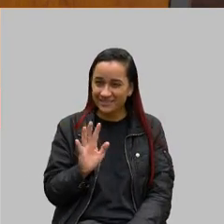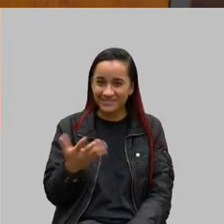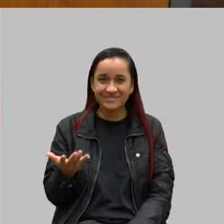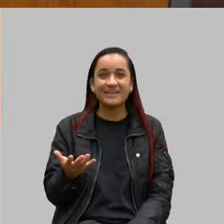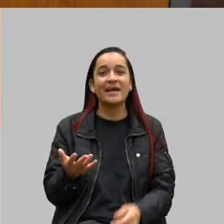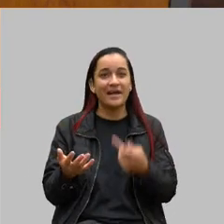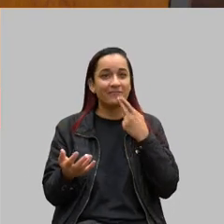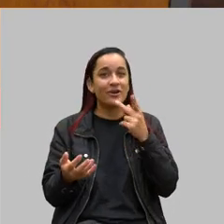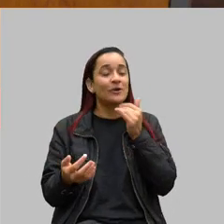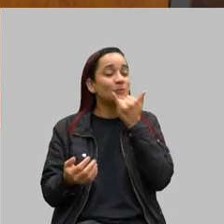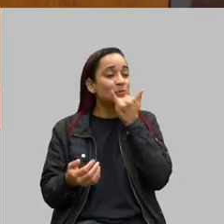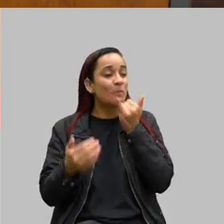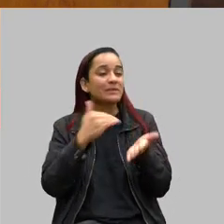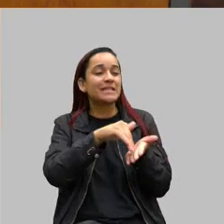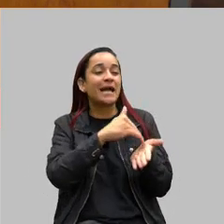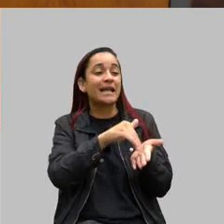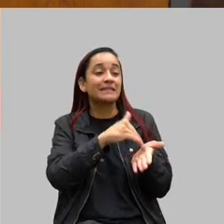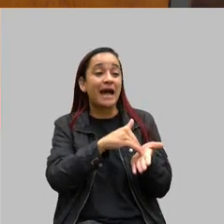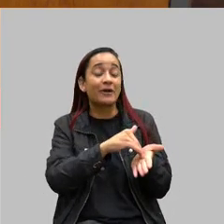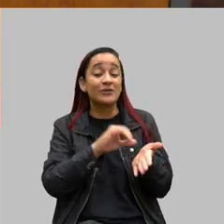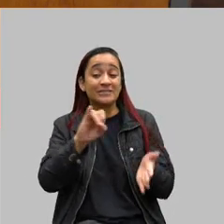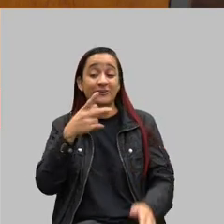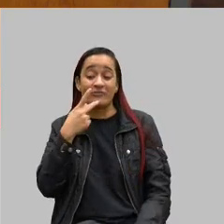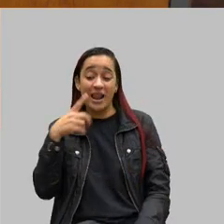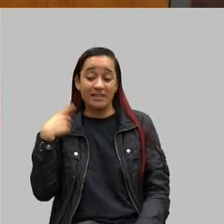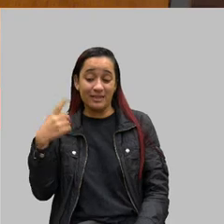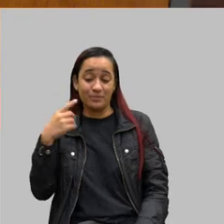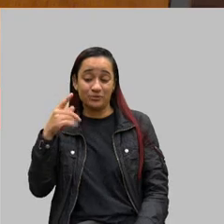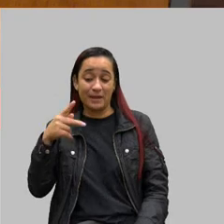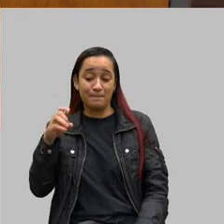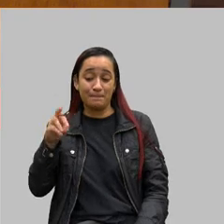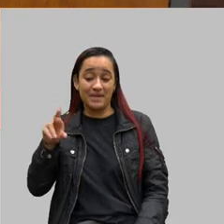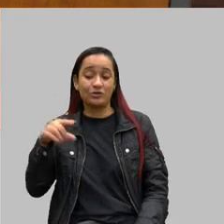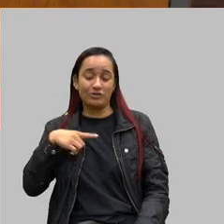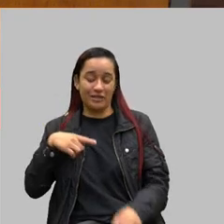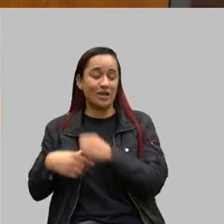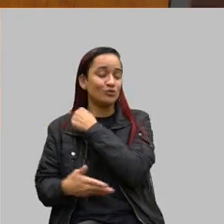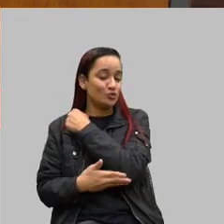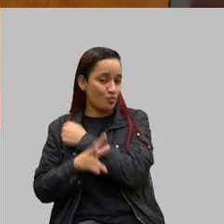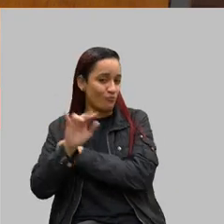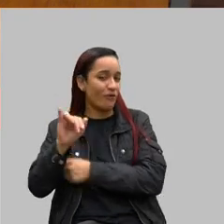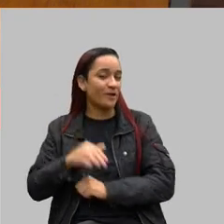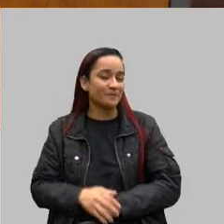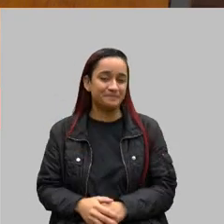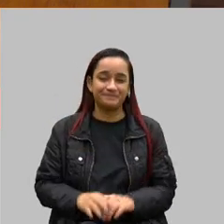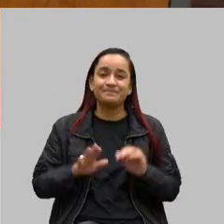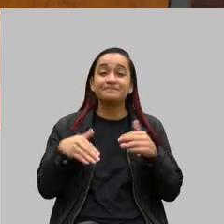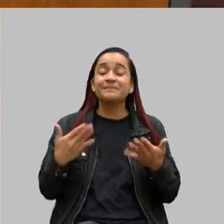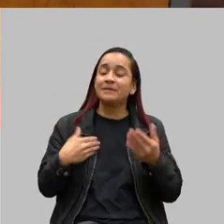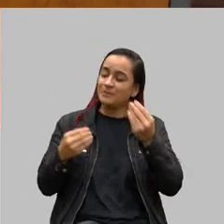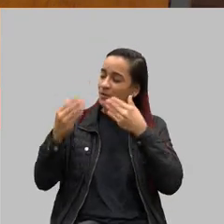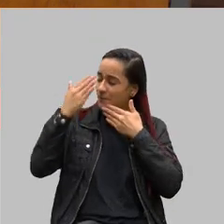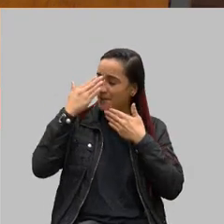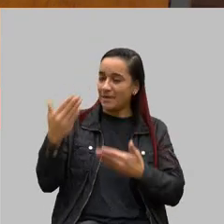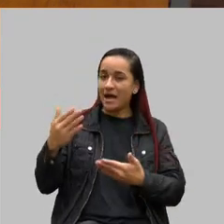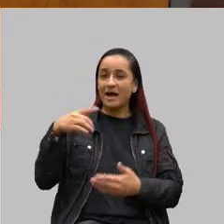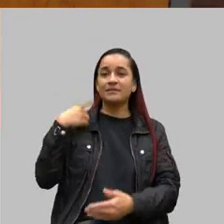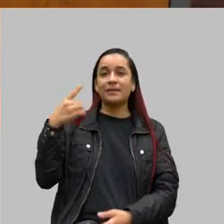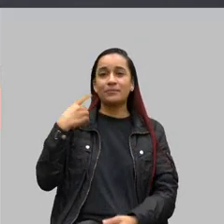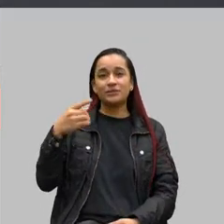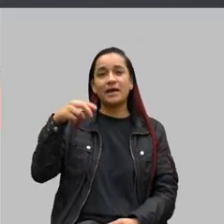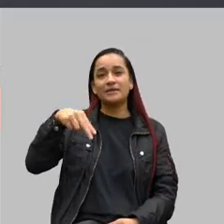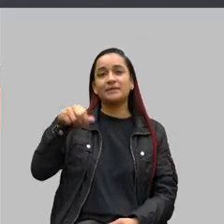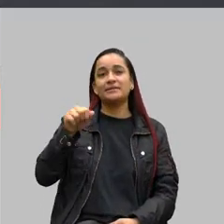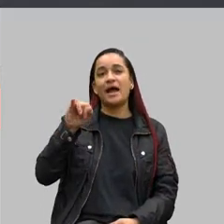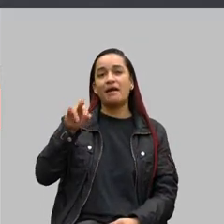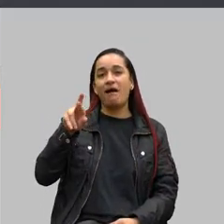falar deputado Pedro vai ser uma cummeira mas eu eu agradeço deputada naera também né eu falo